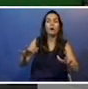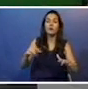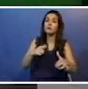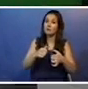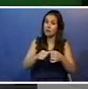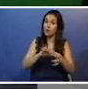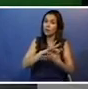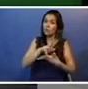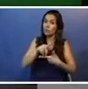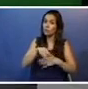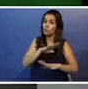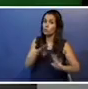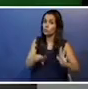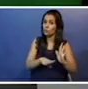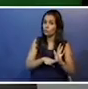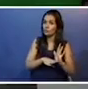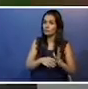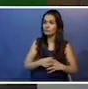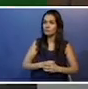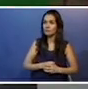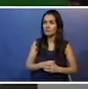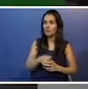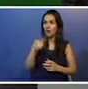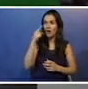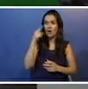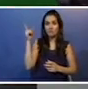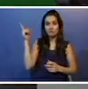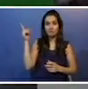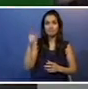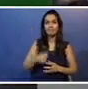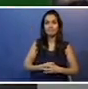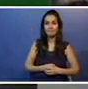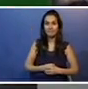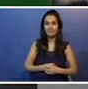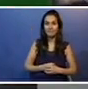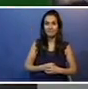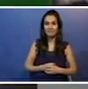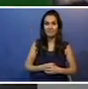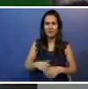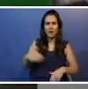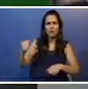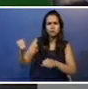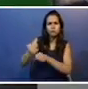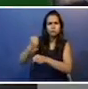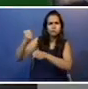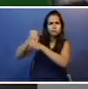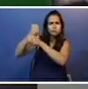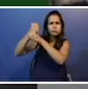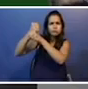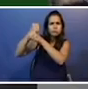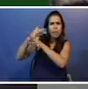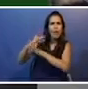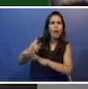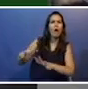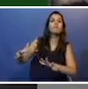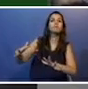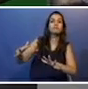todo. Então, lá na página 193, aparece aqui, olha, uma imagem do